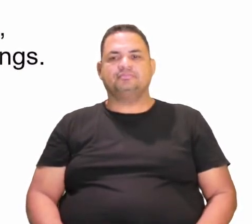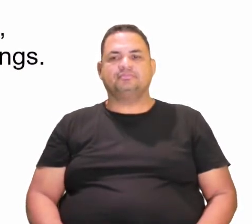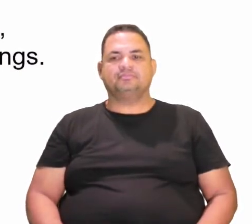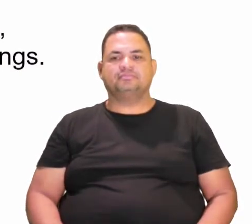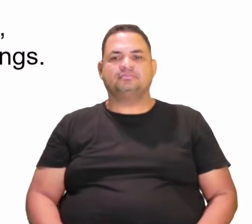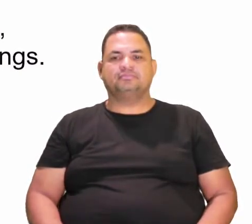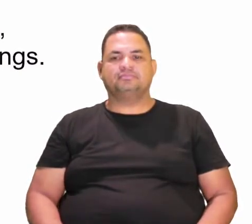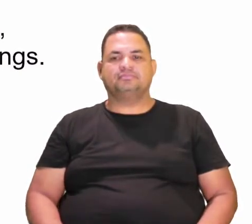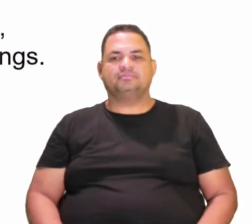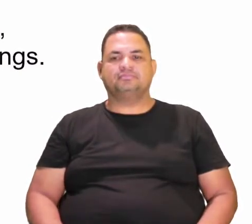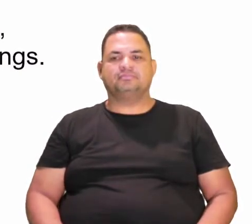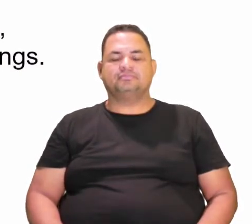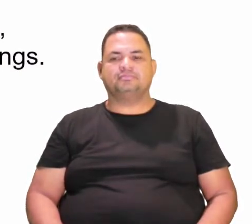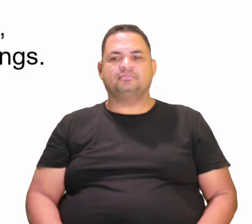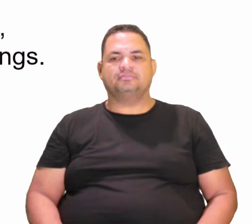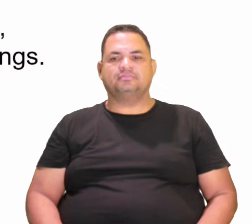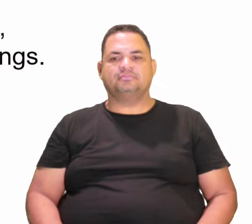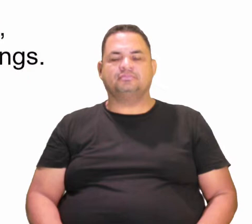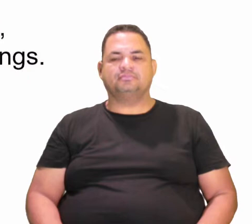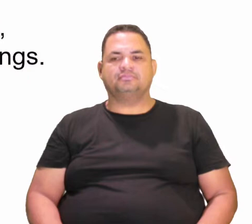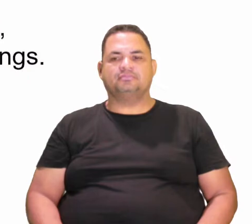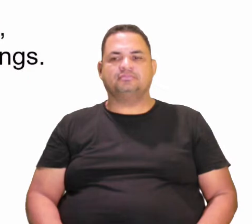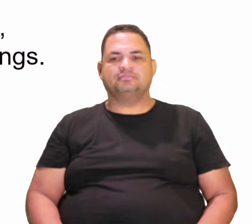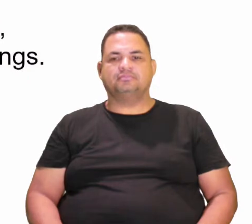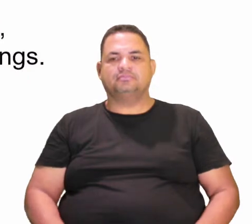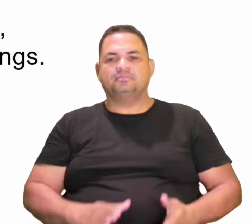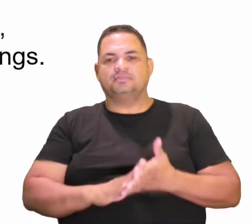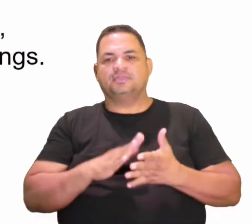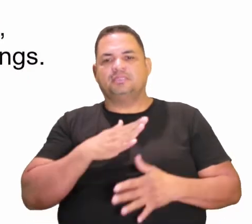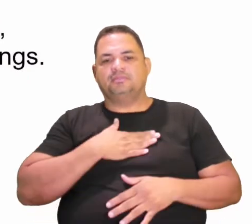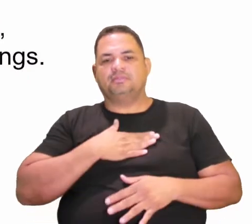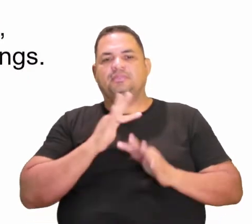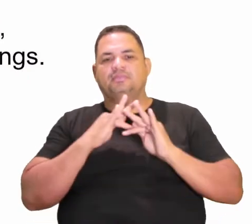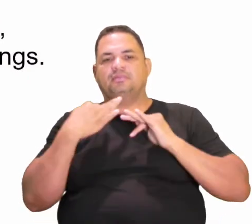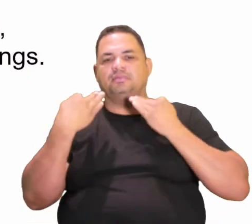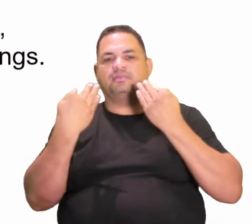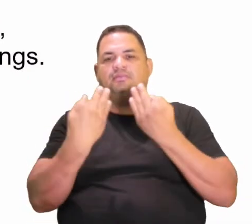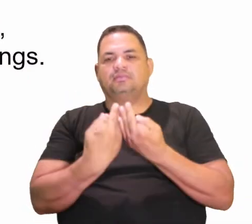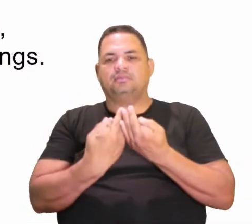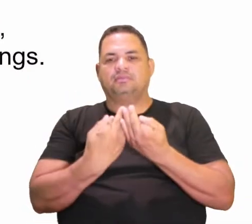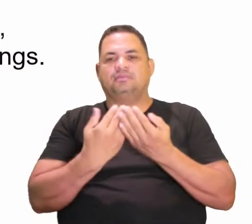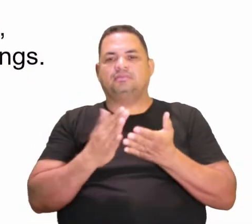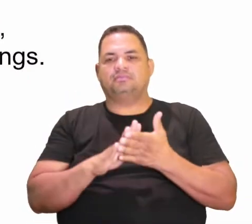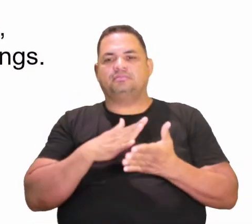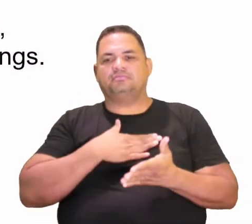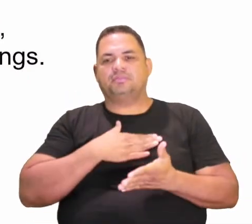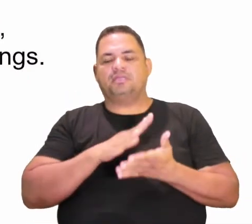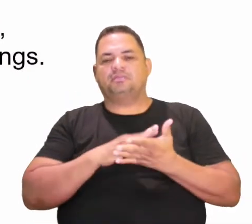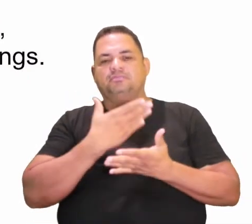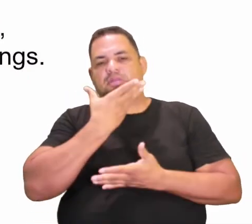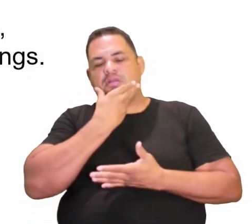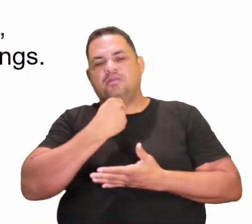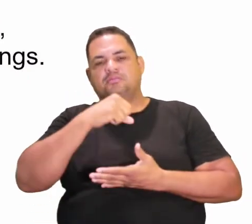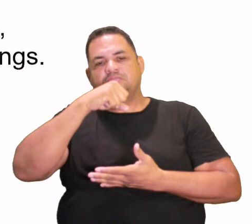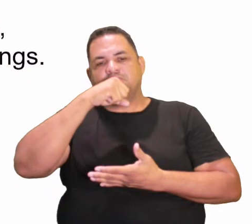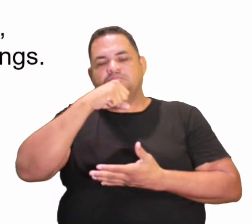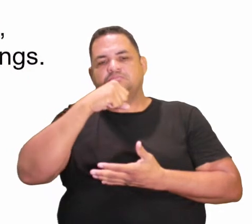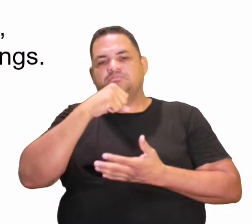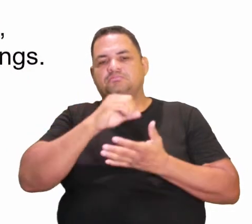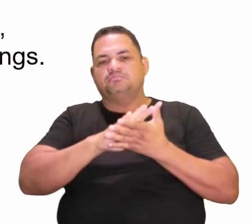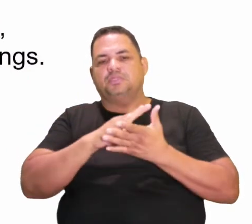parents, grandparents and siblings. Esta é minha família, estes são os meus pais,